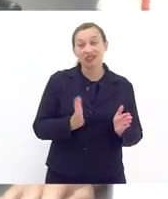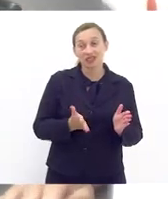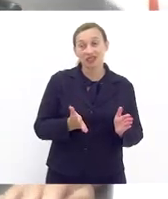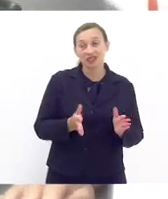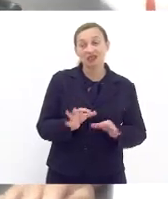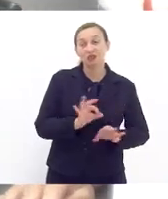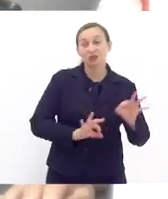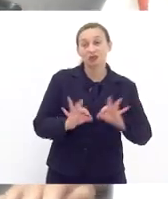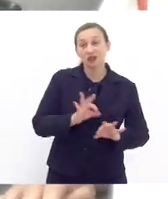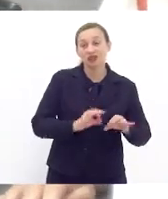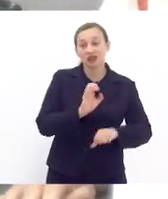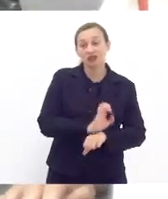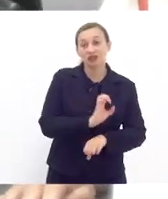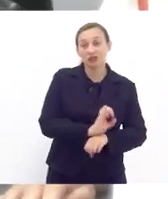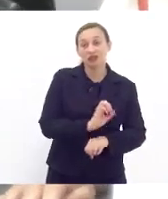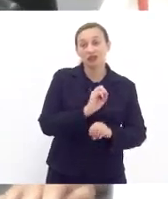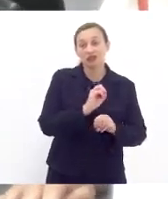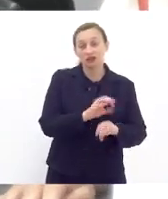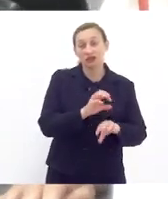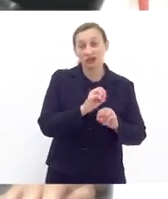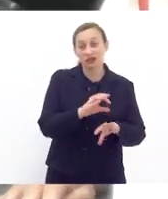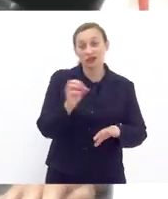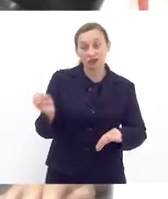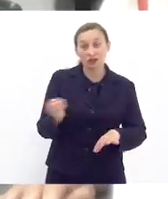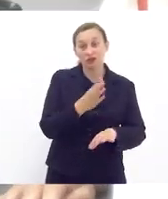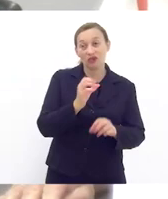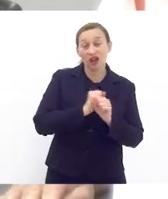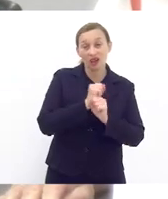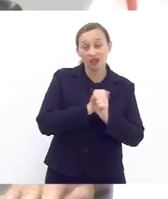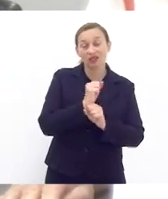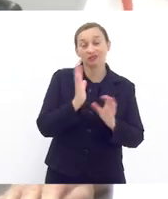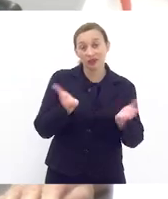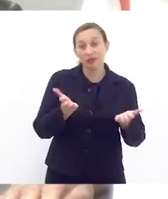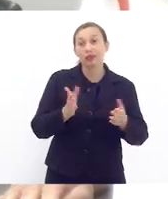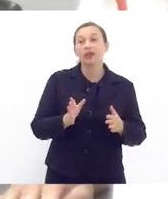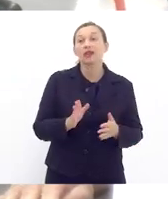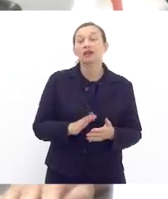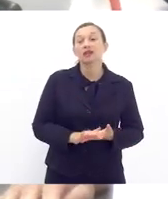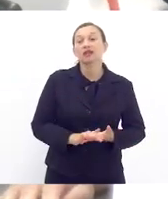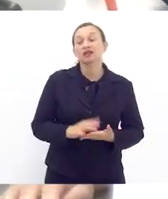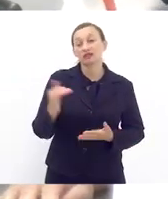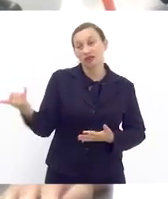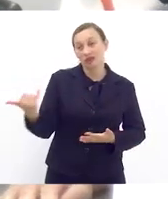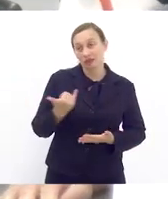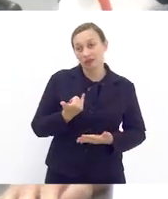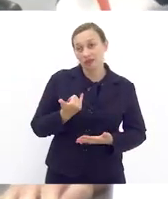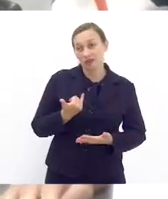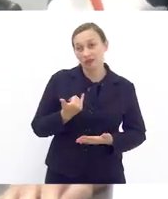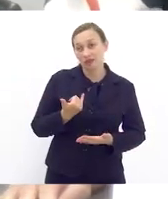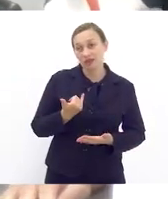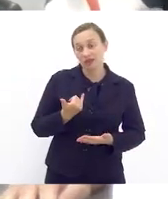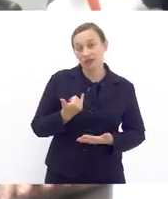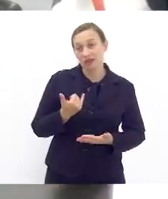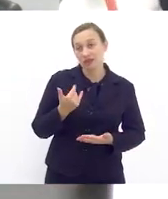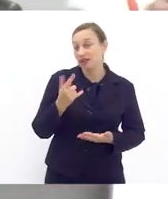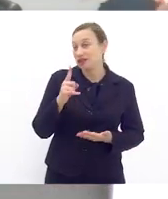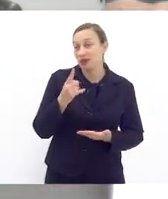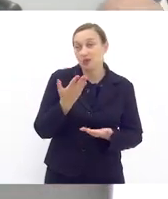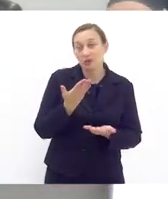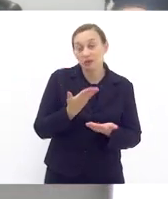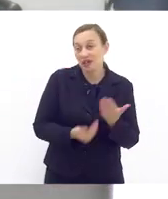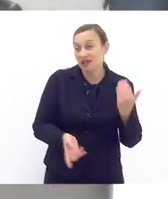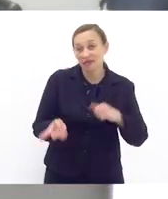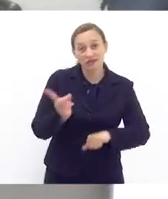com o plano Estadual de Educação há muito tempo eles diriam para mim assim não percam